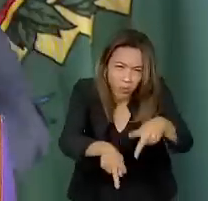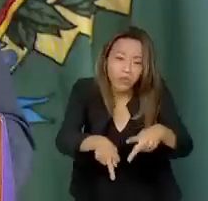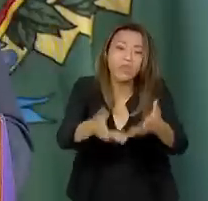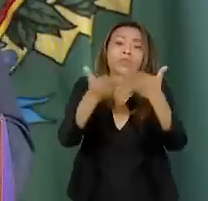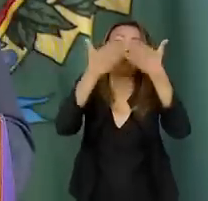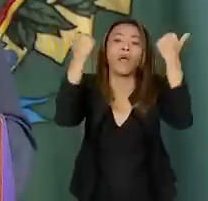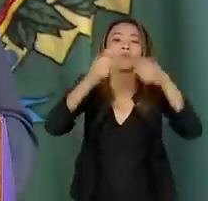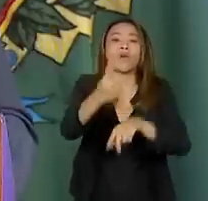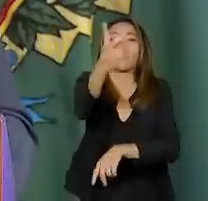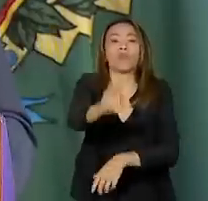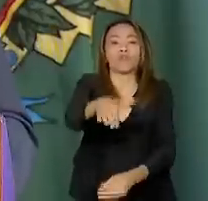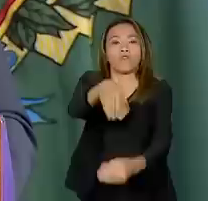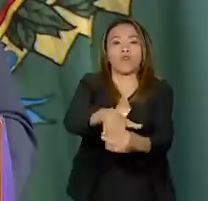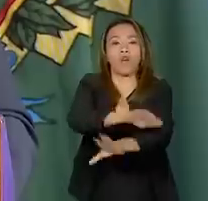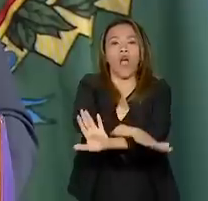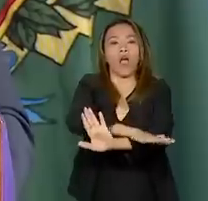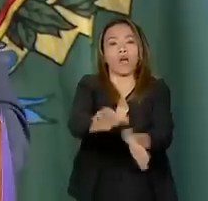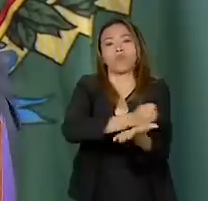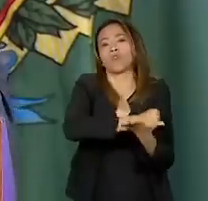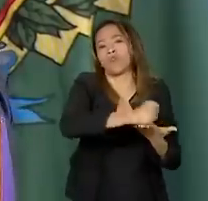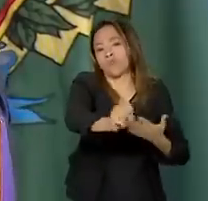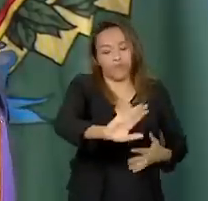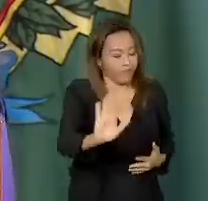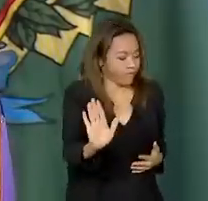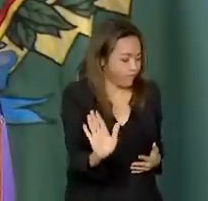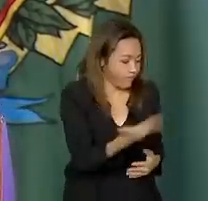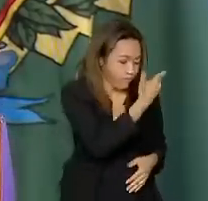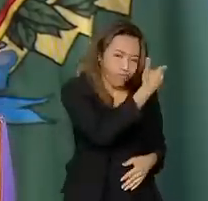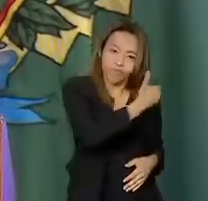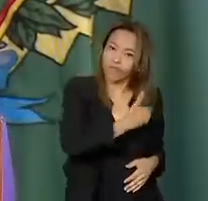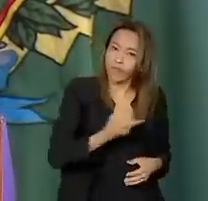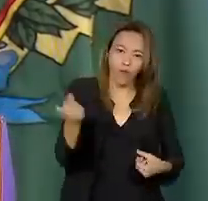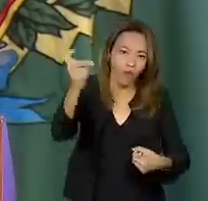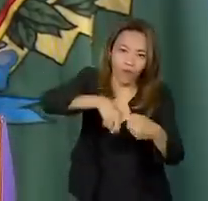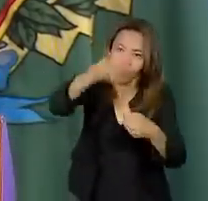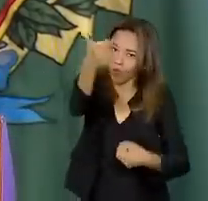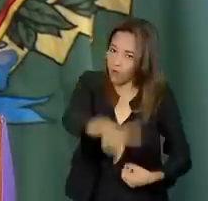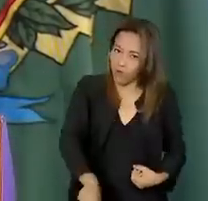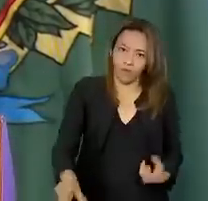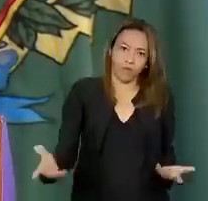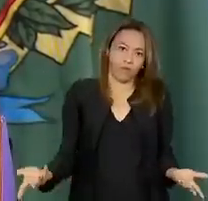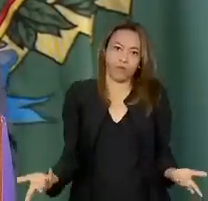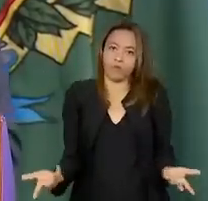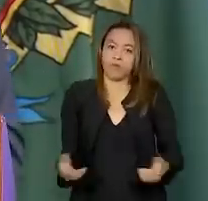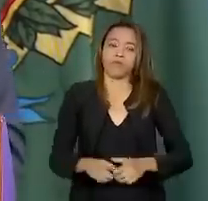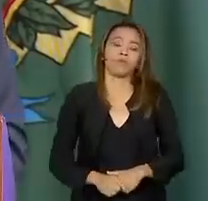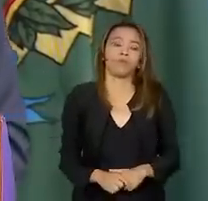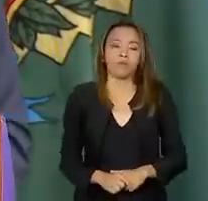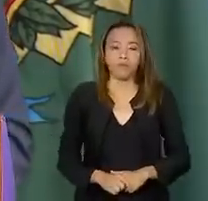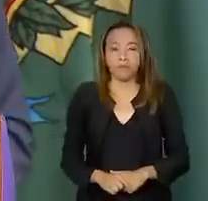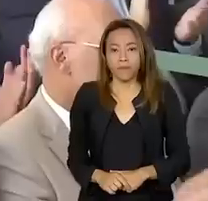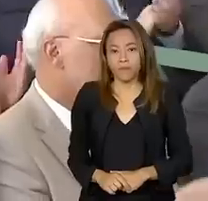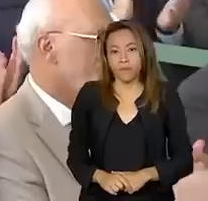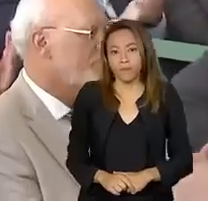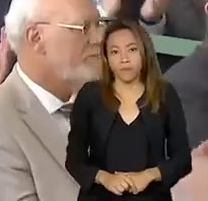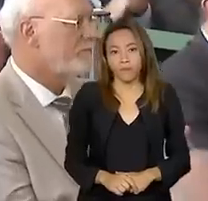será votado uma vez e nunca mais voltará a ocupar um cargo público.